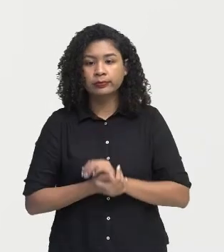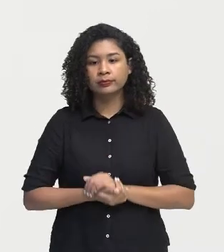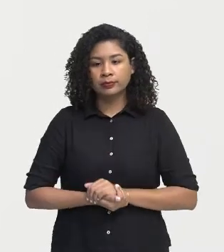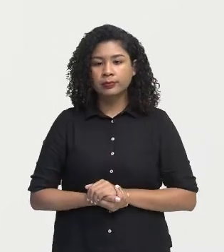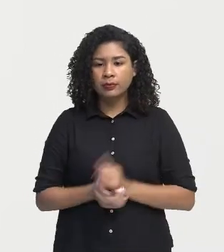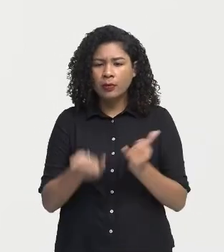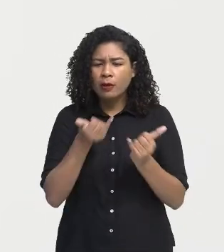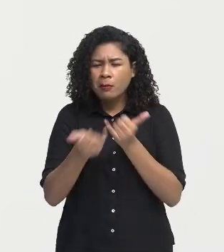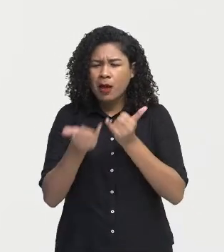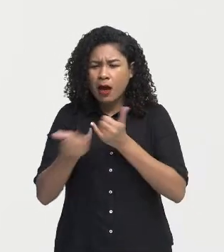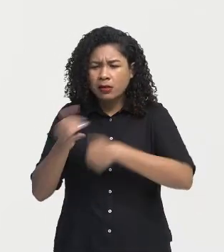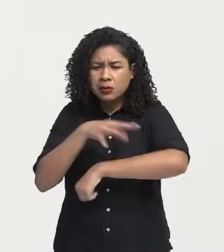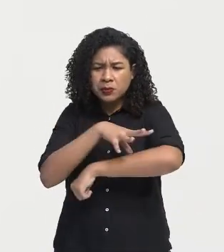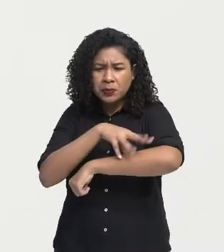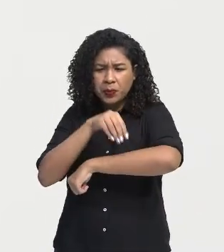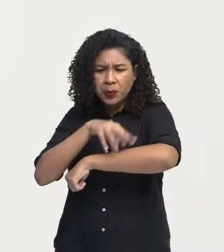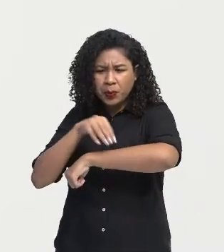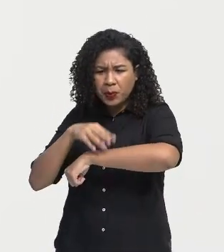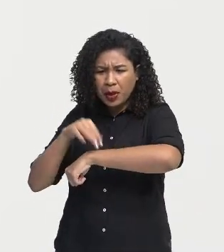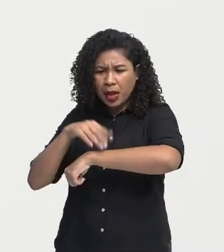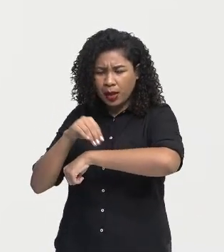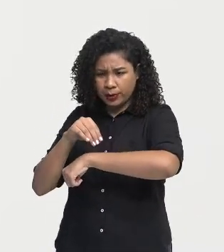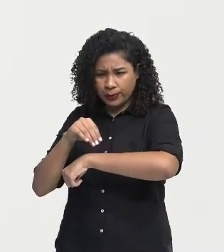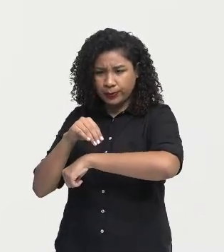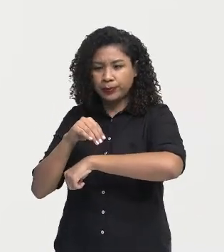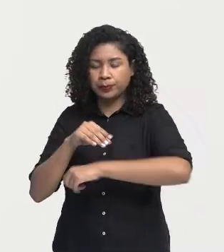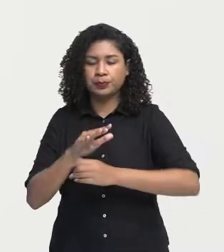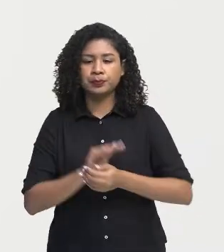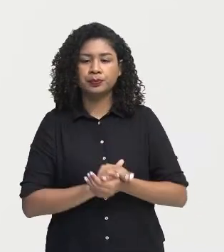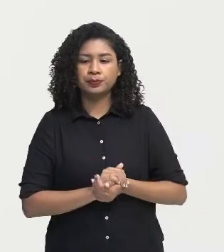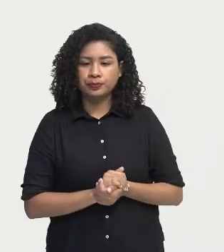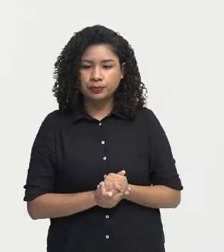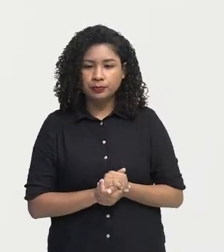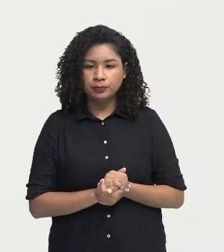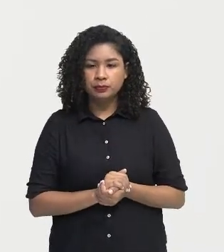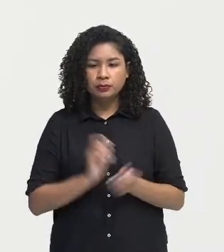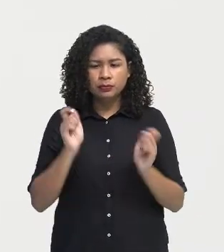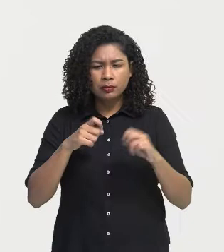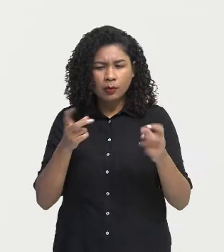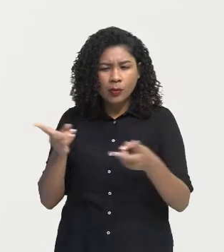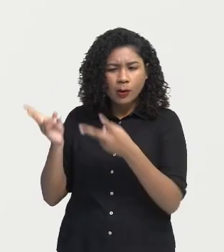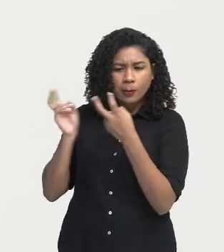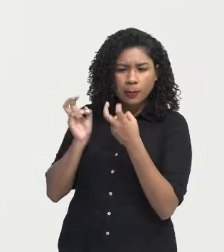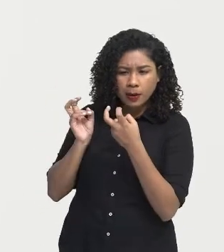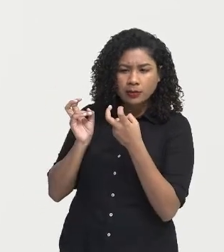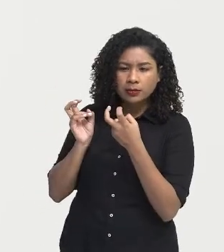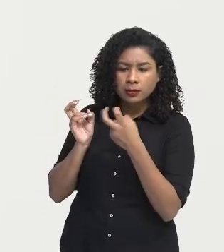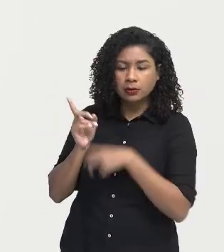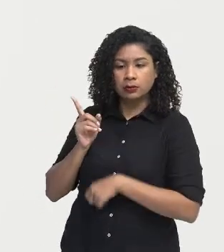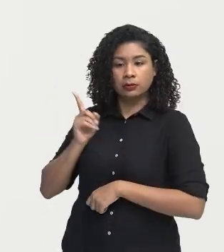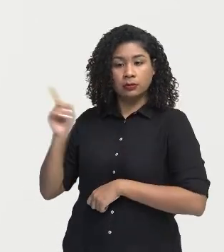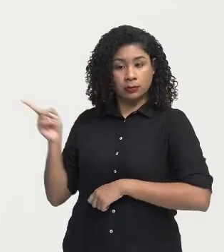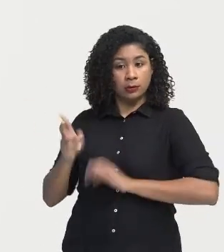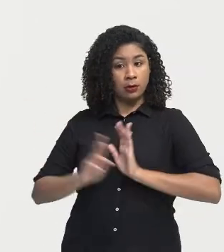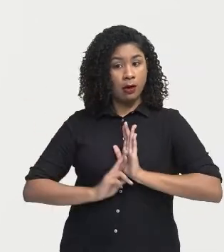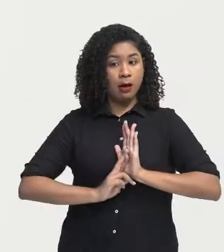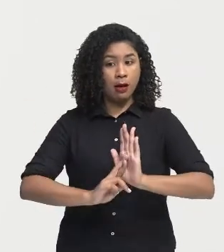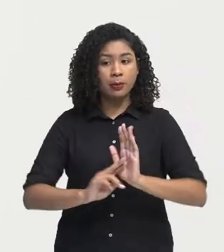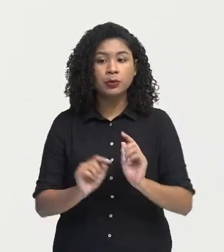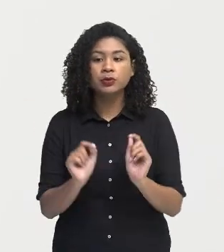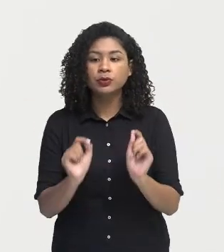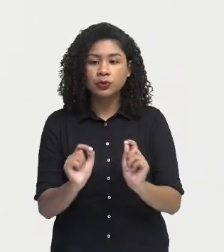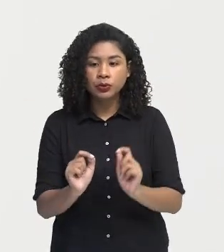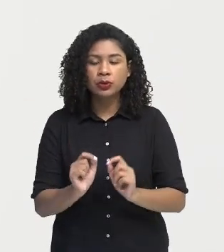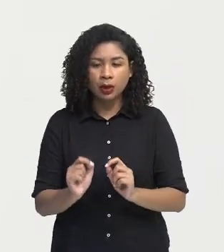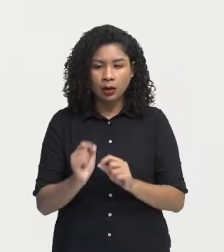fossem pelos microscópicos. Tá? Então, a gente observa aqui, ó, uma estrutura que representa para a gente